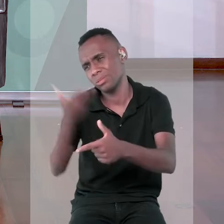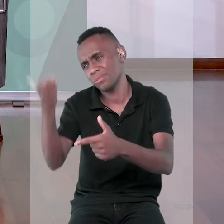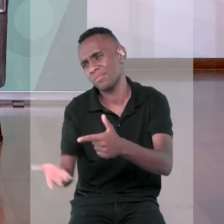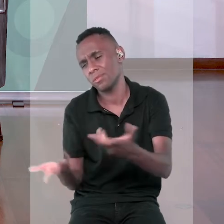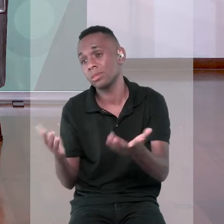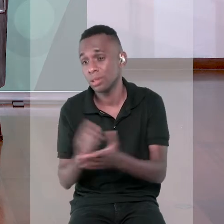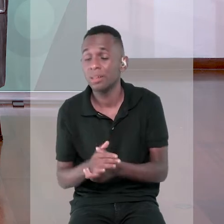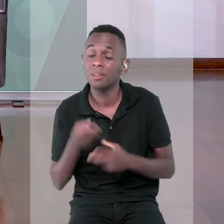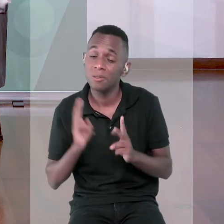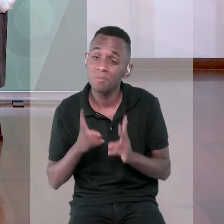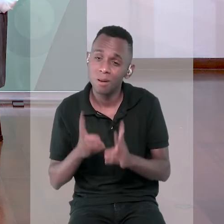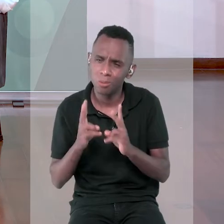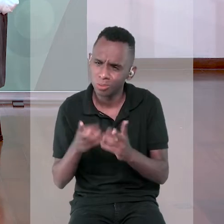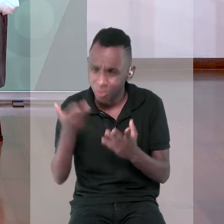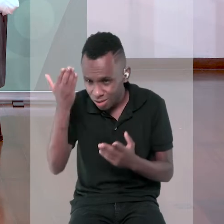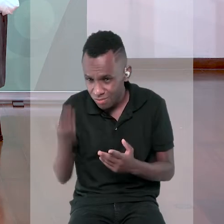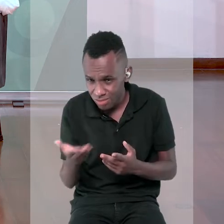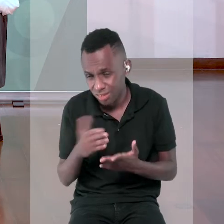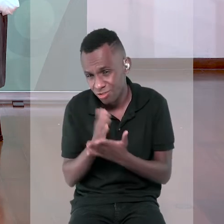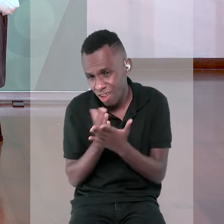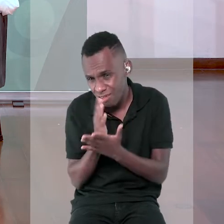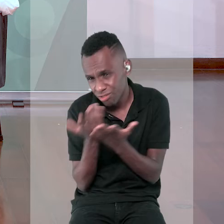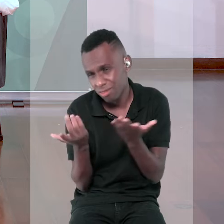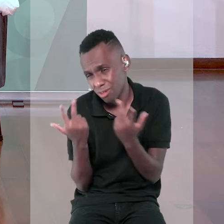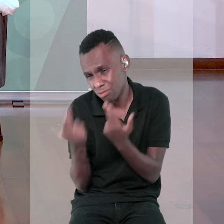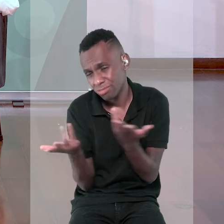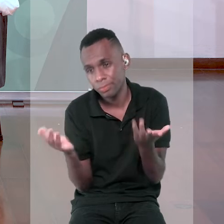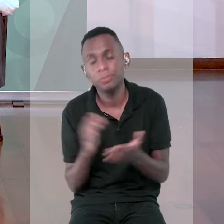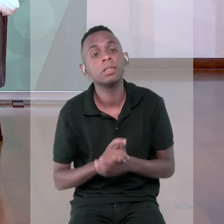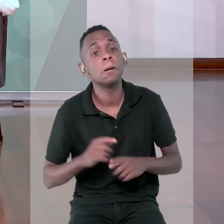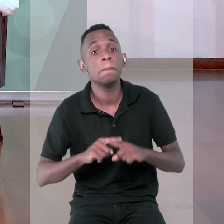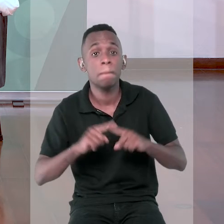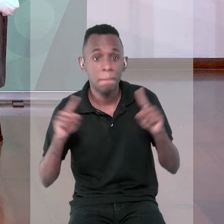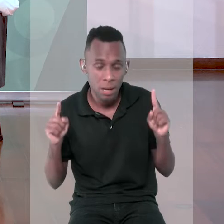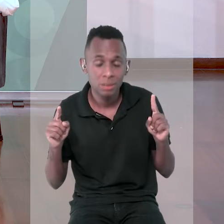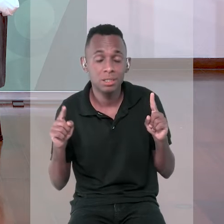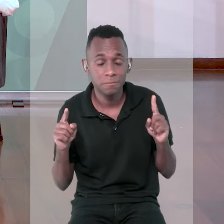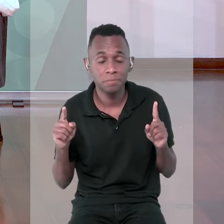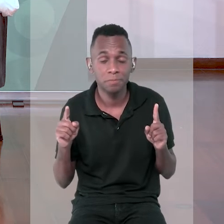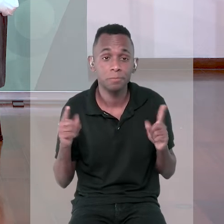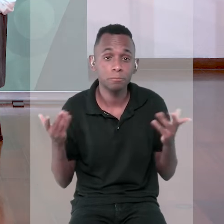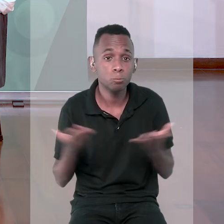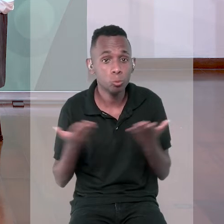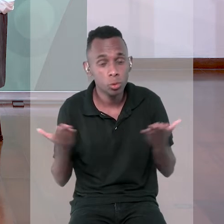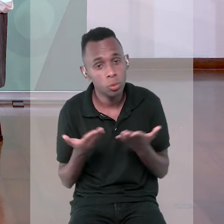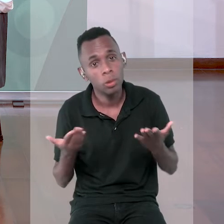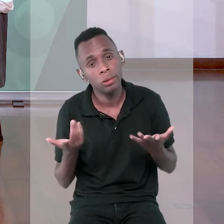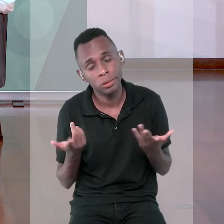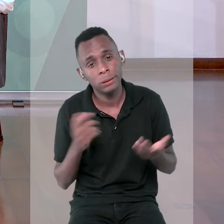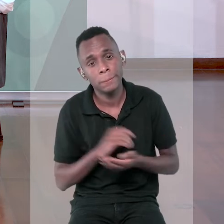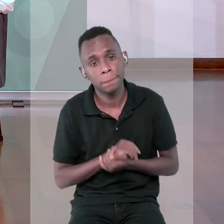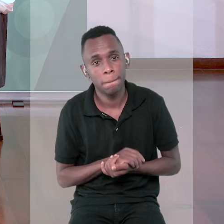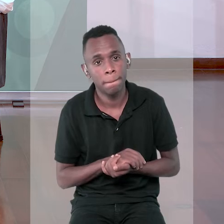Isso tudo para continuar sendo essa chatice, né? Mas o fato é que hoje a gente